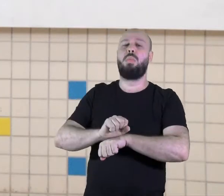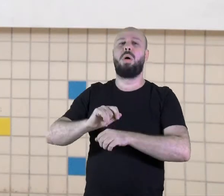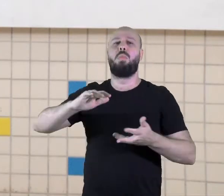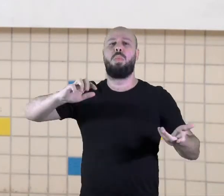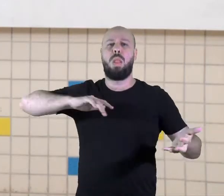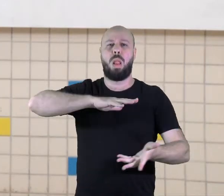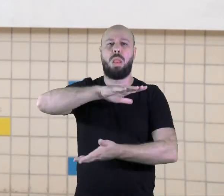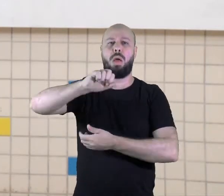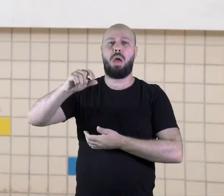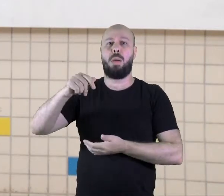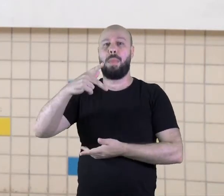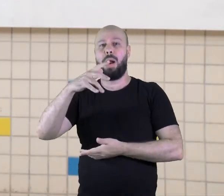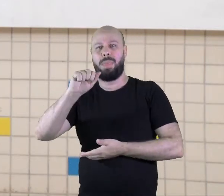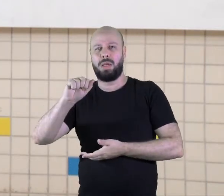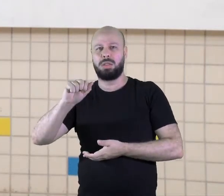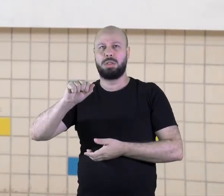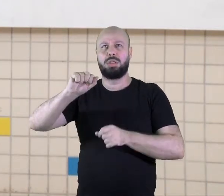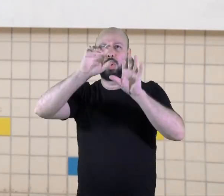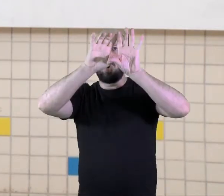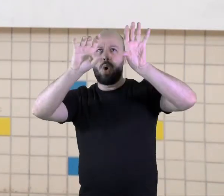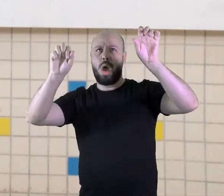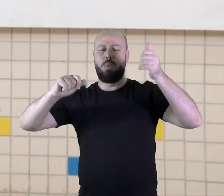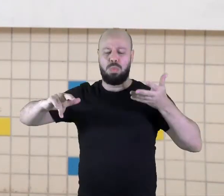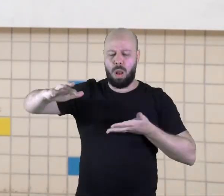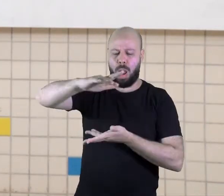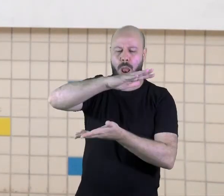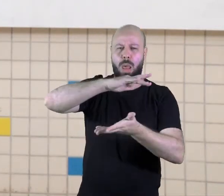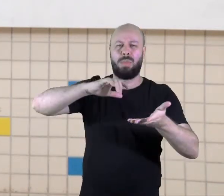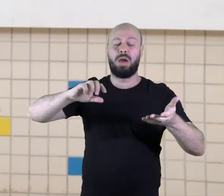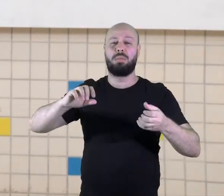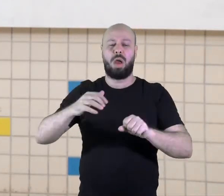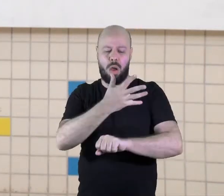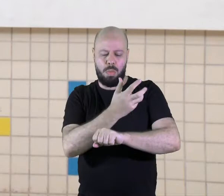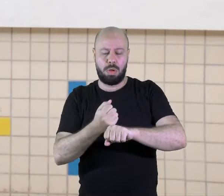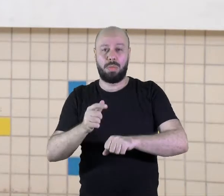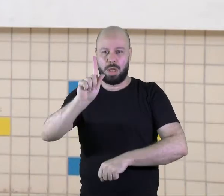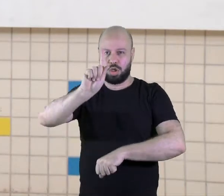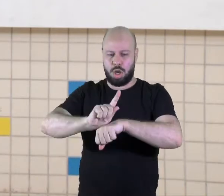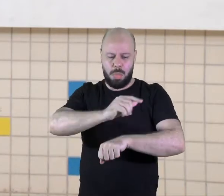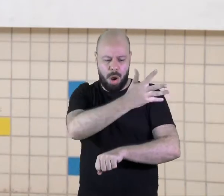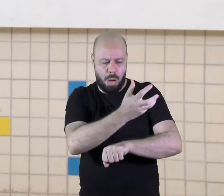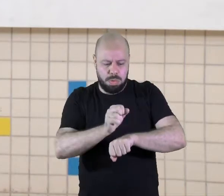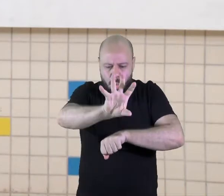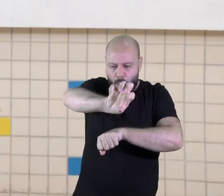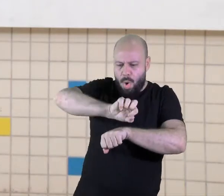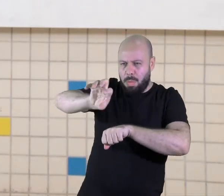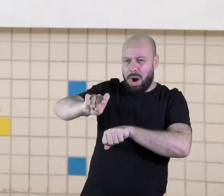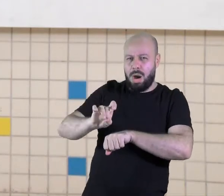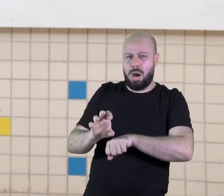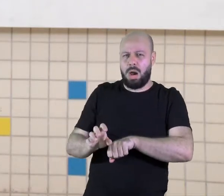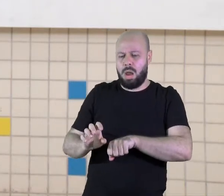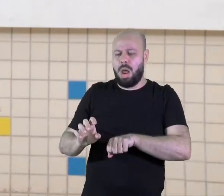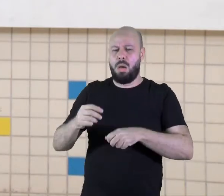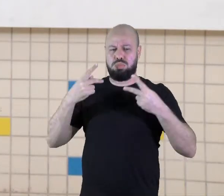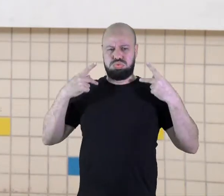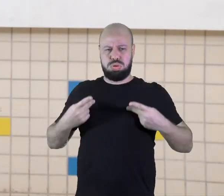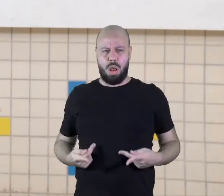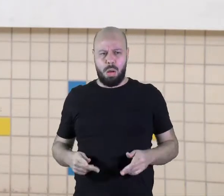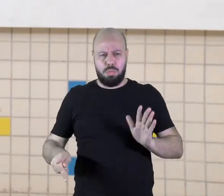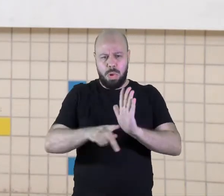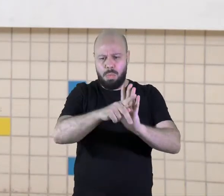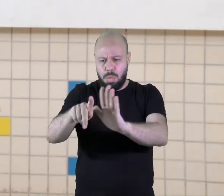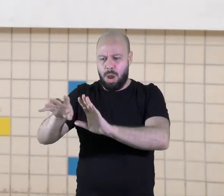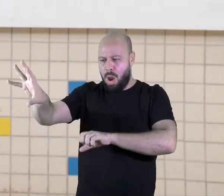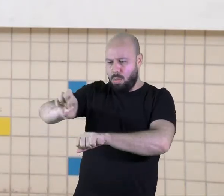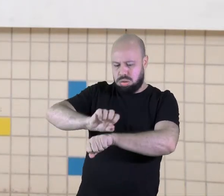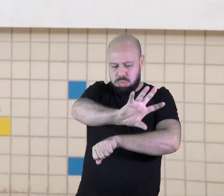têm, uma força de atração, como se cada corpo do universo fosse um ímã que puxasse as outras coisas em direção a